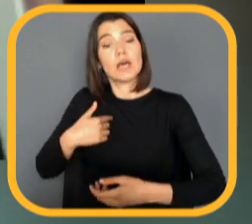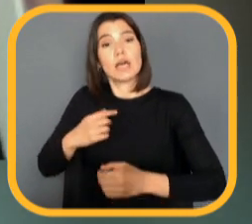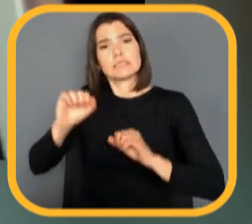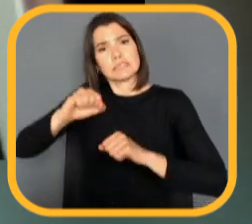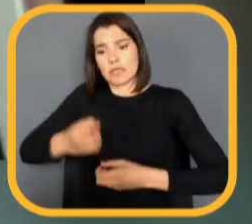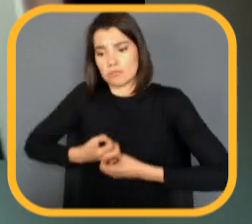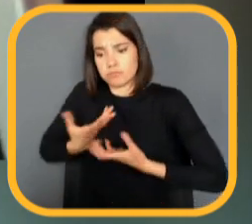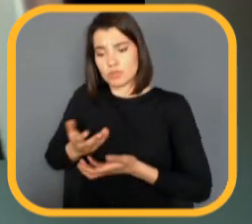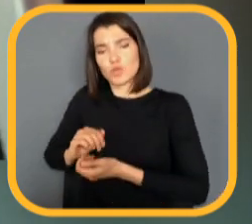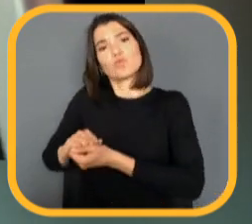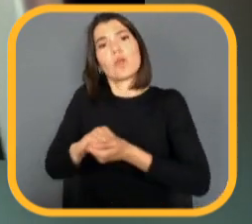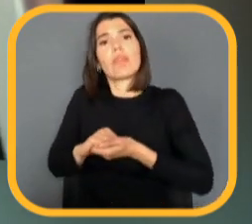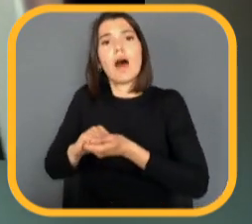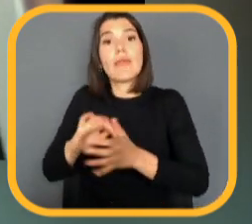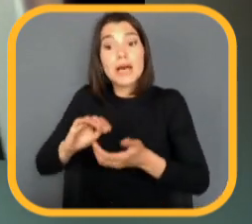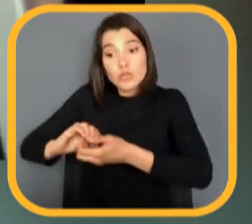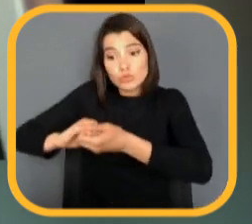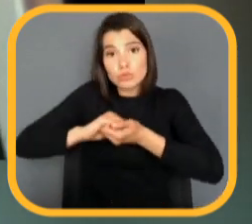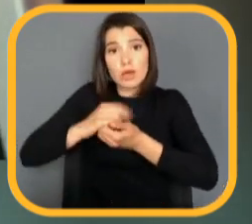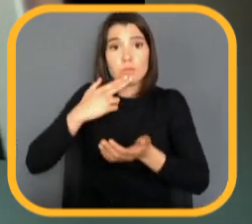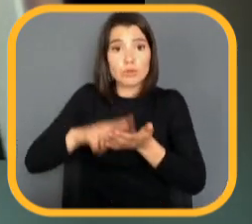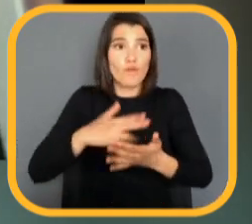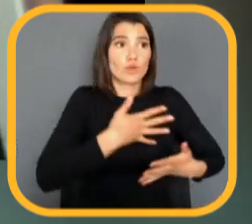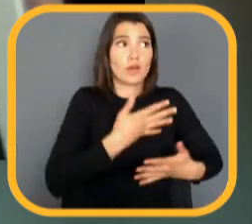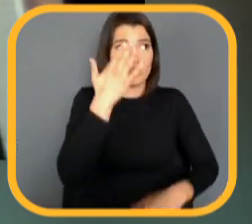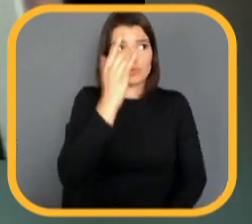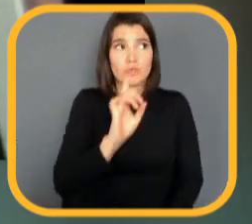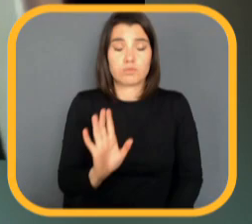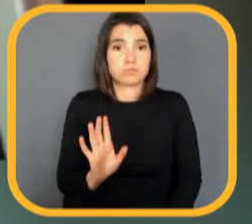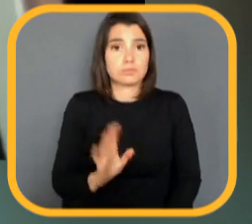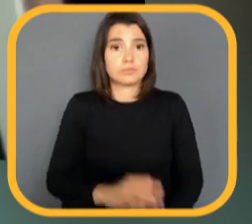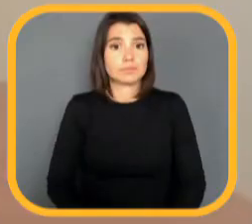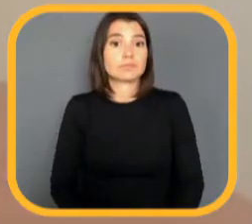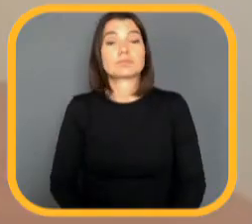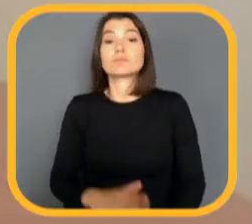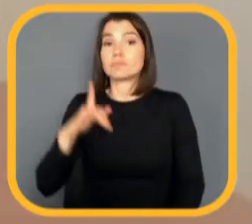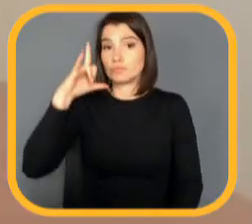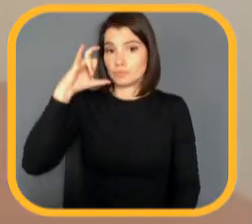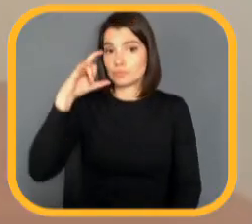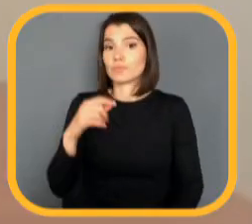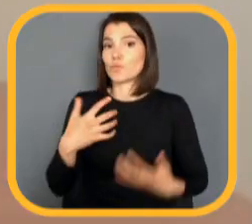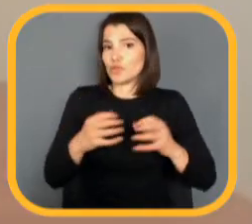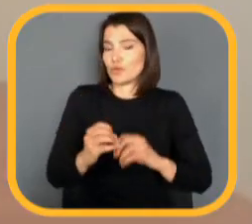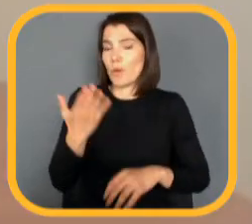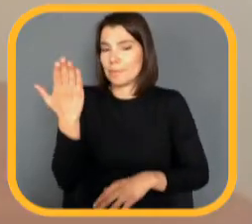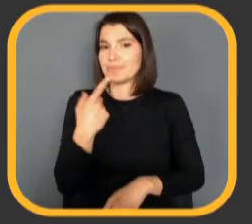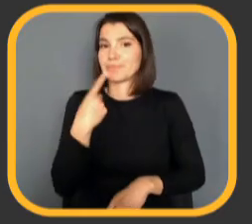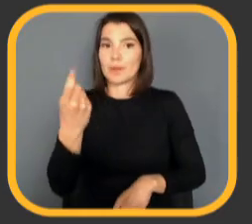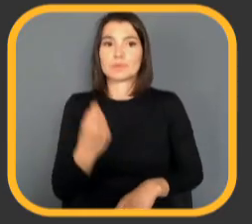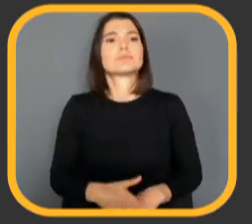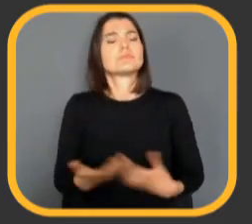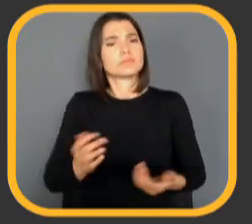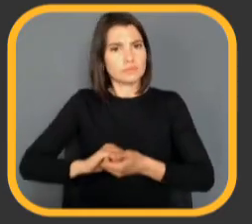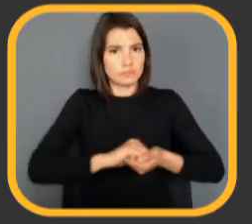ser solidário, sim, mas nem sempre solidariedade pode ser considerada voluntariado, eu acho. No Instagram do E2 não houve dúvidas.